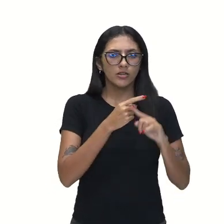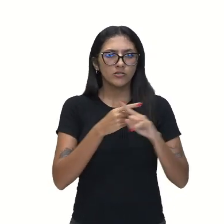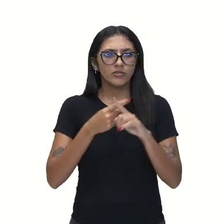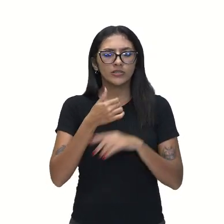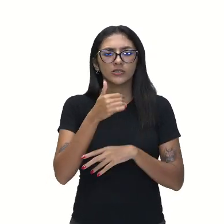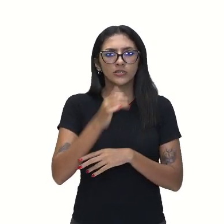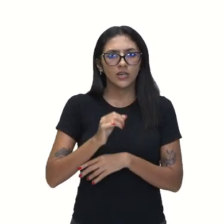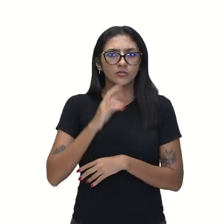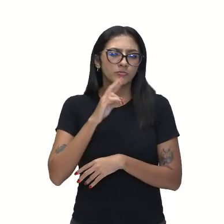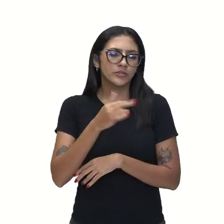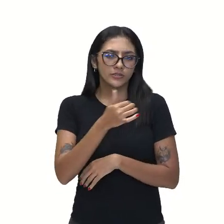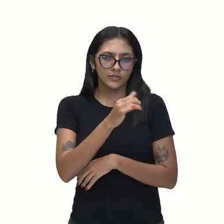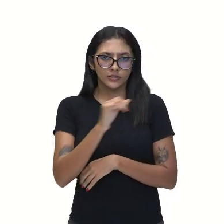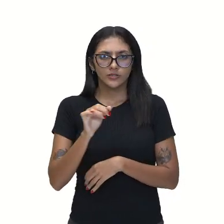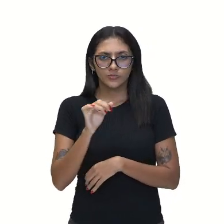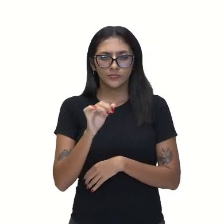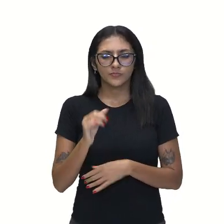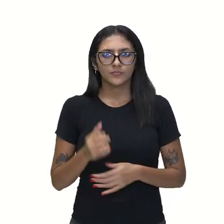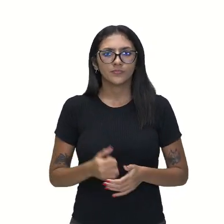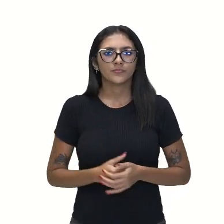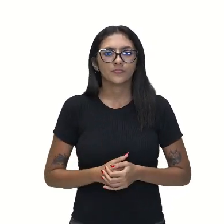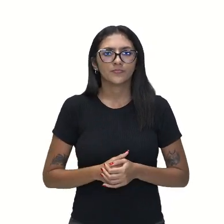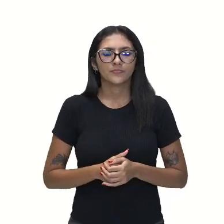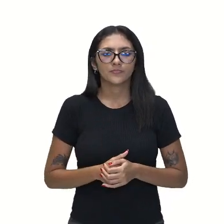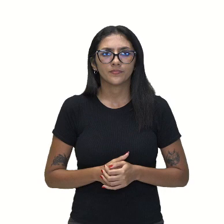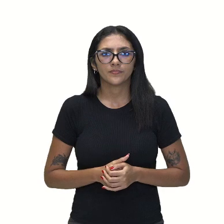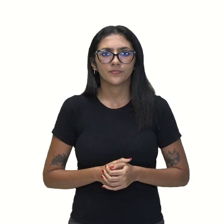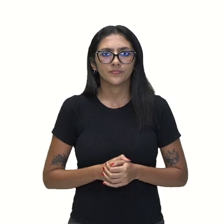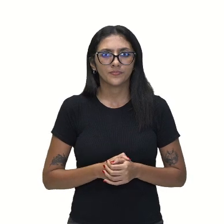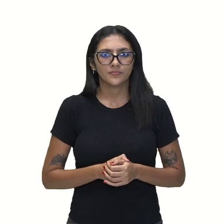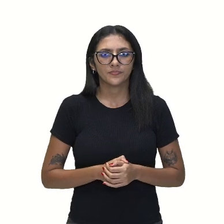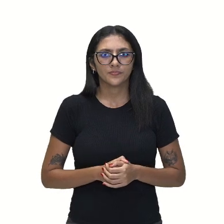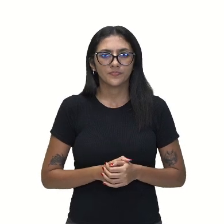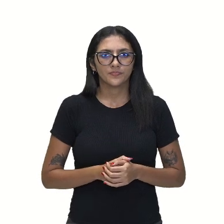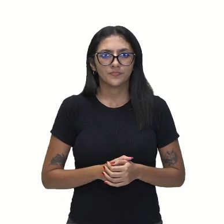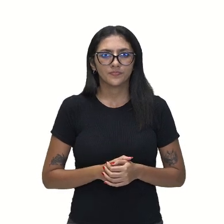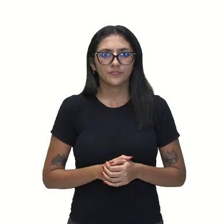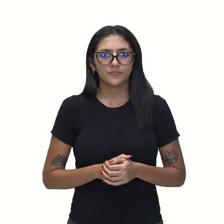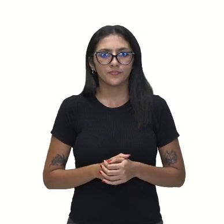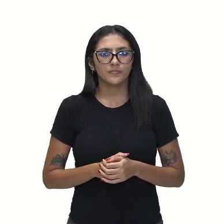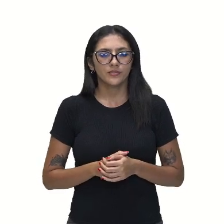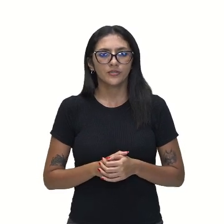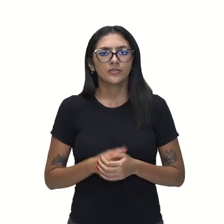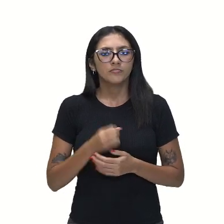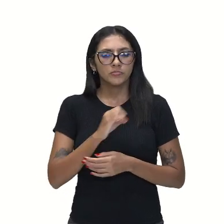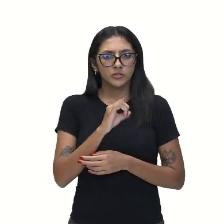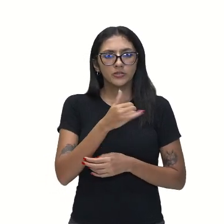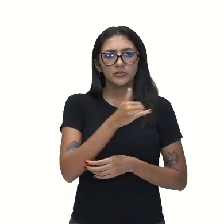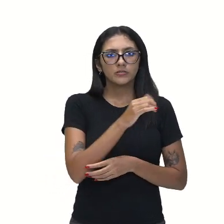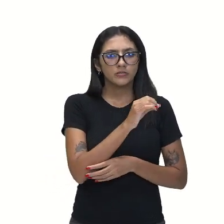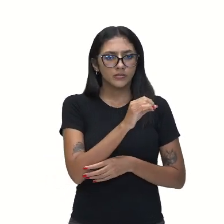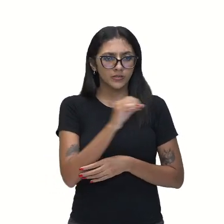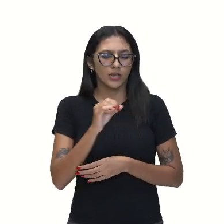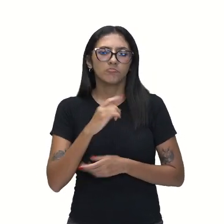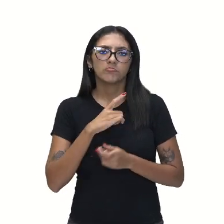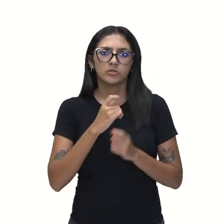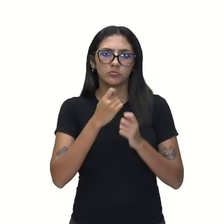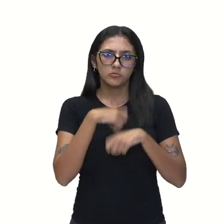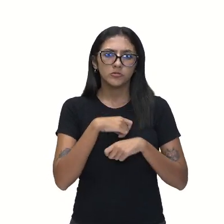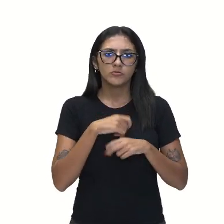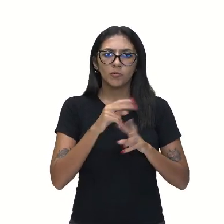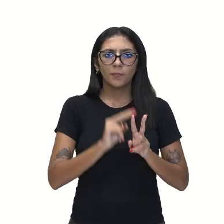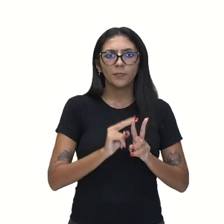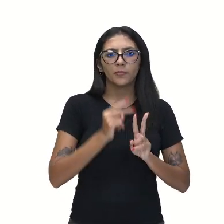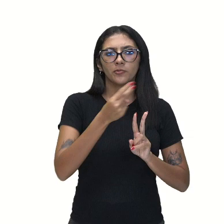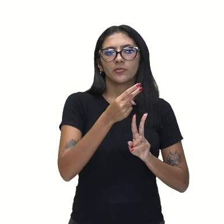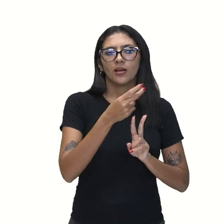é igual a 100. Então, se 100 é a mesma coisa que 10 elevado ao quadrado, então no lugar